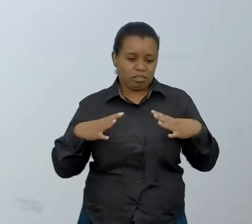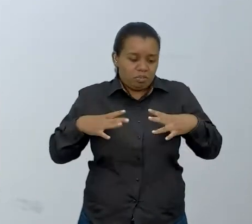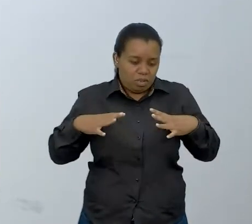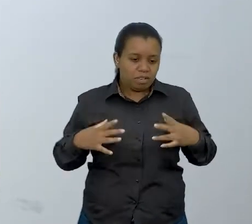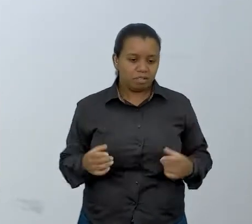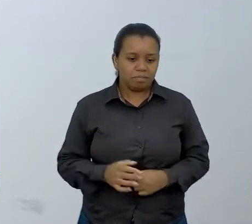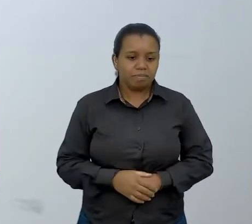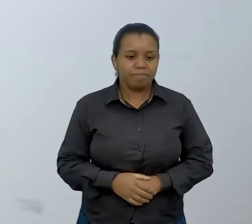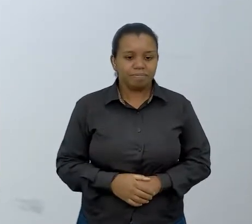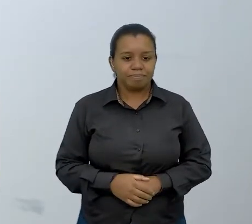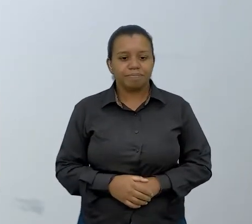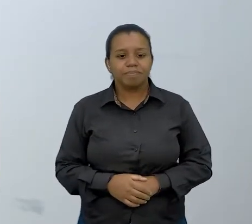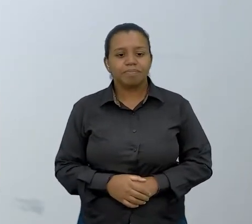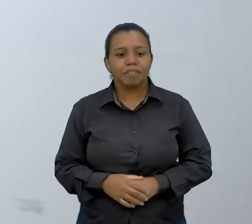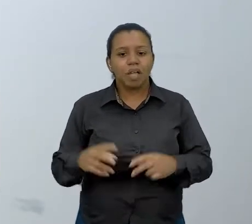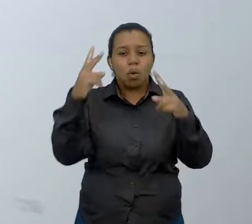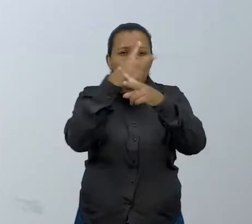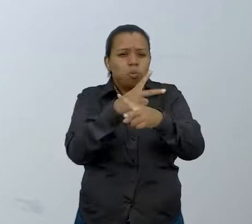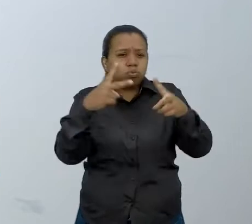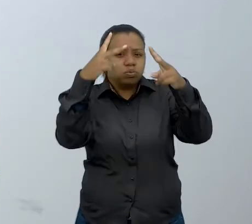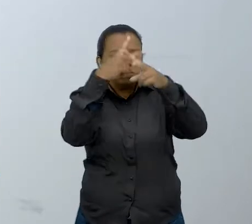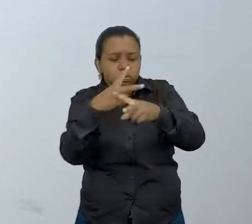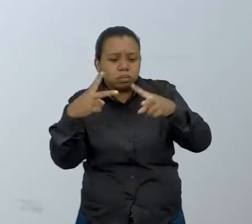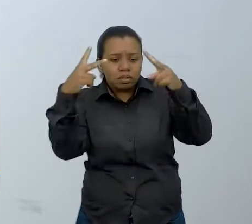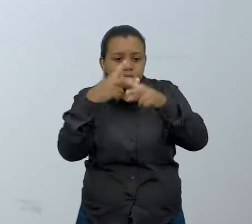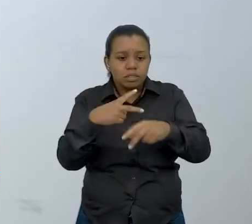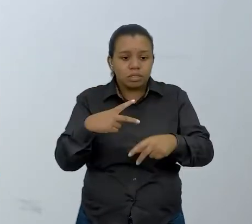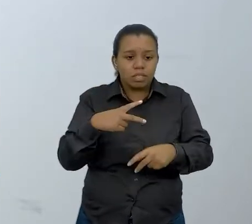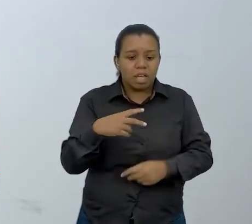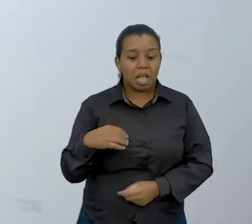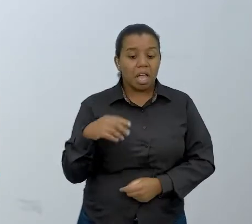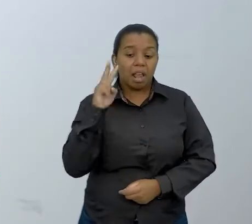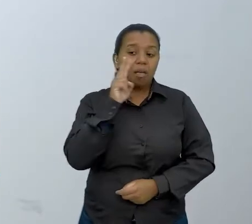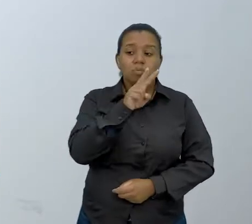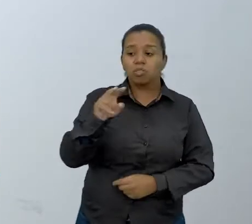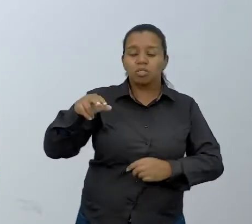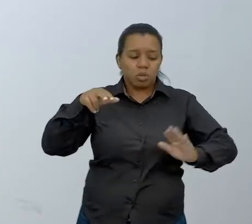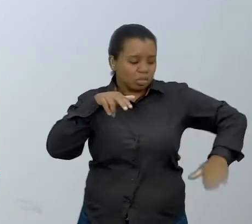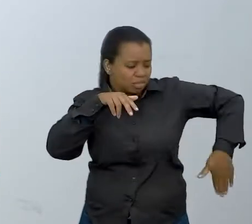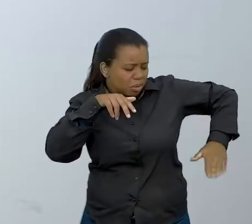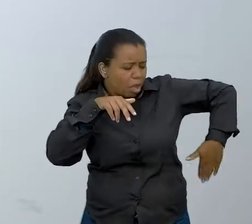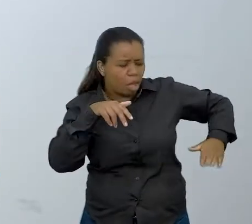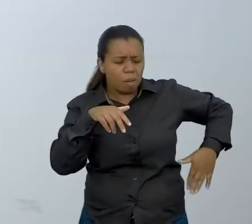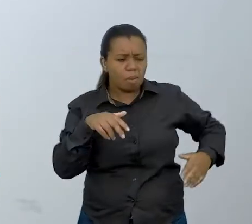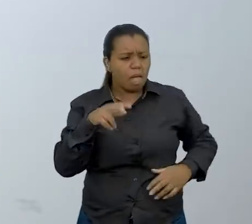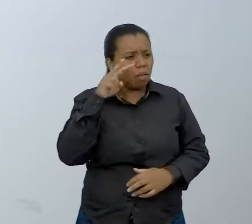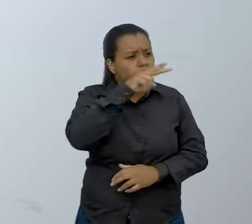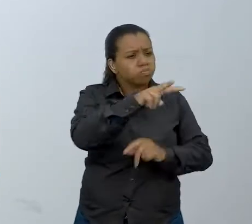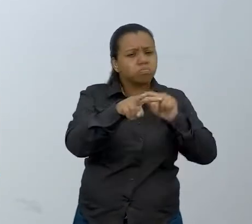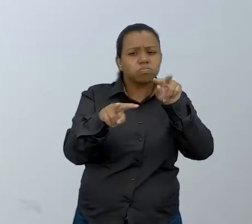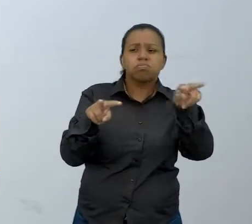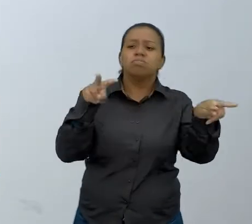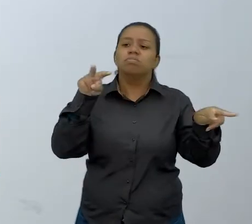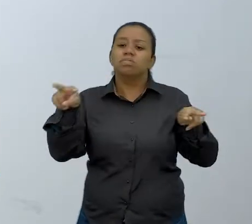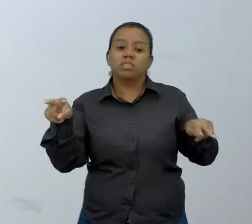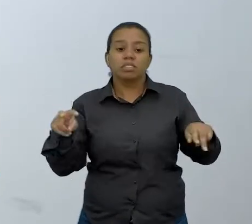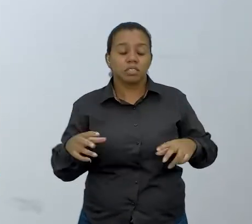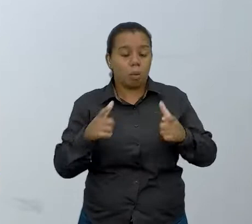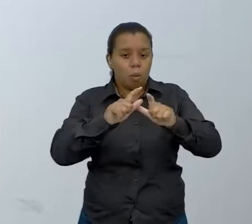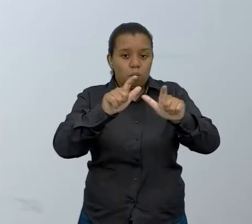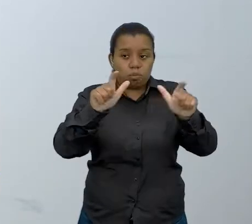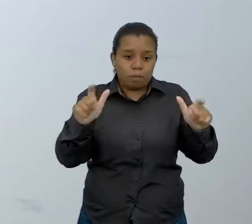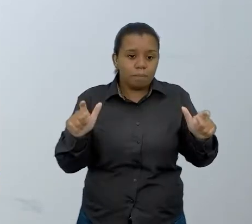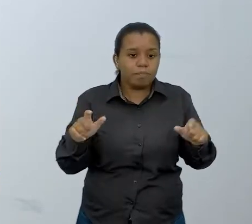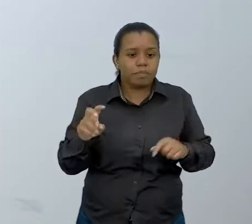E aí ela falou, olha, eu tô mostrando pra vocês as praias, mas quando você anda pela ilha, e é uma ilha, quer dizer, é muito menor do que muitas vezes uma cidade